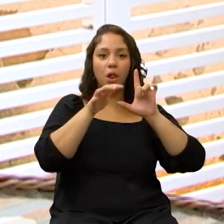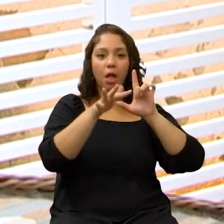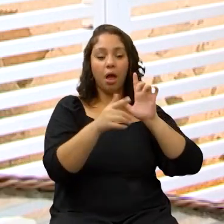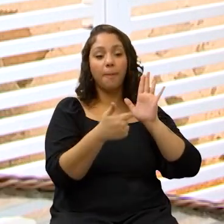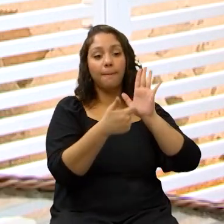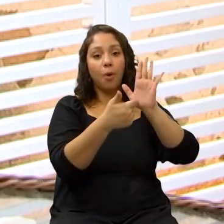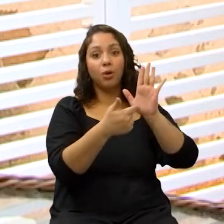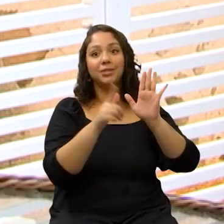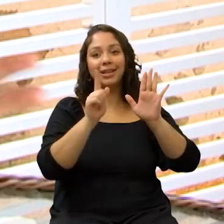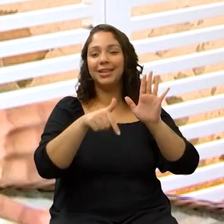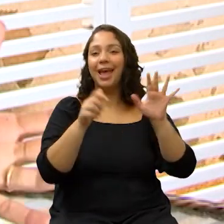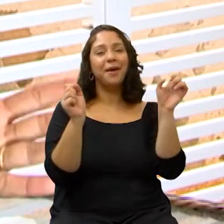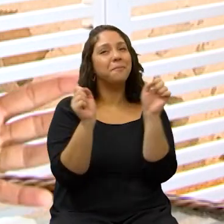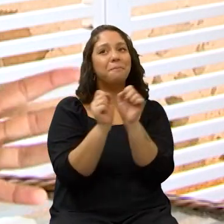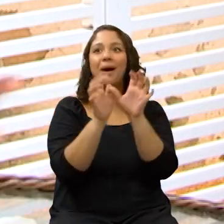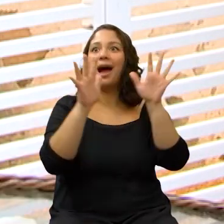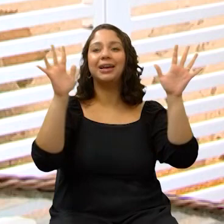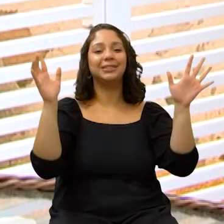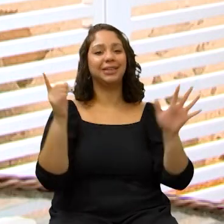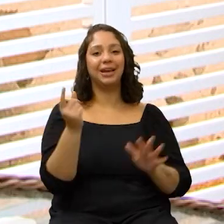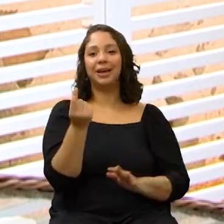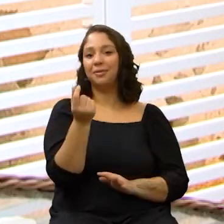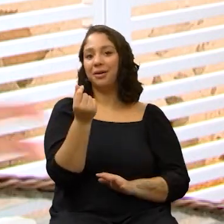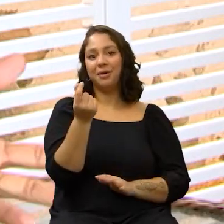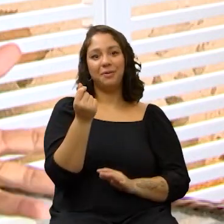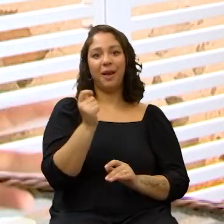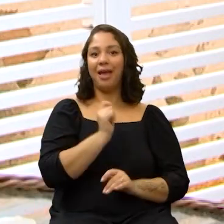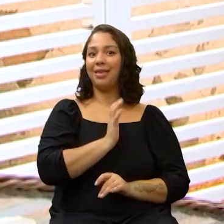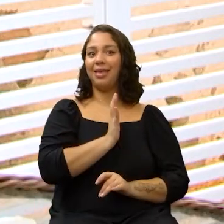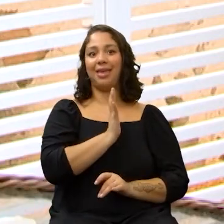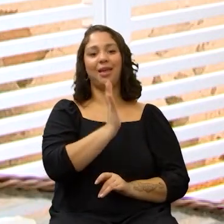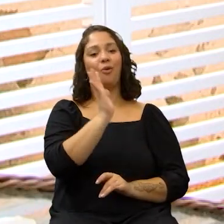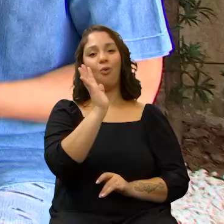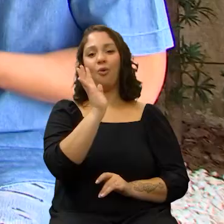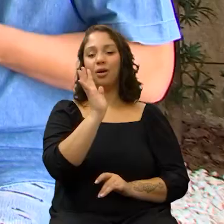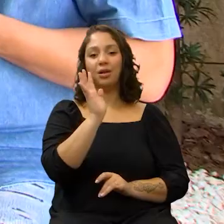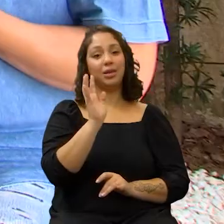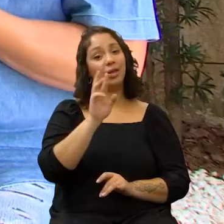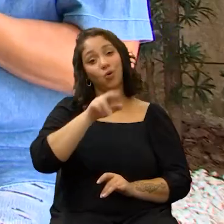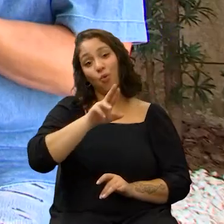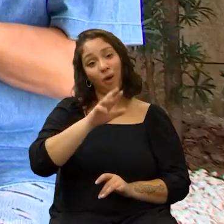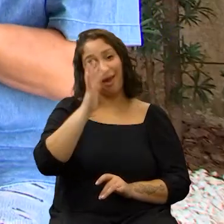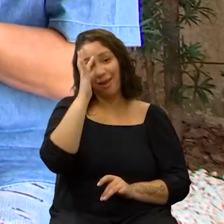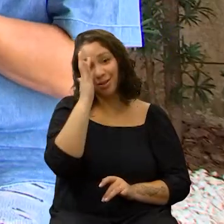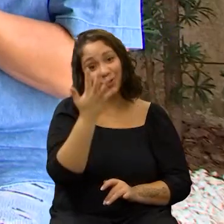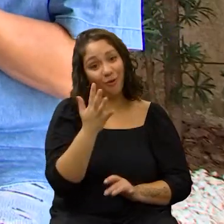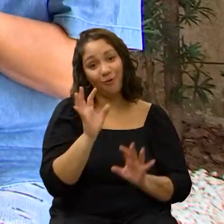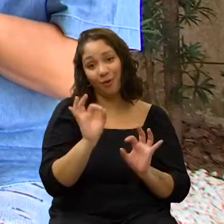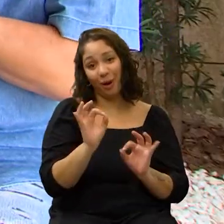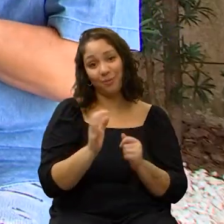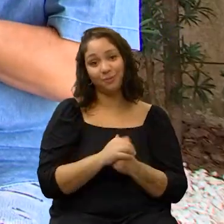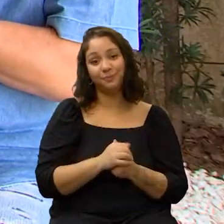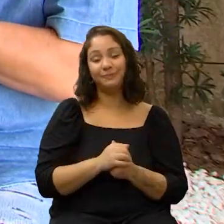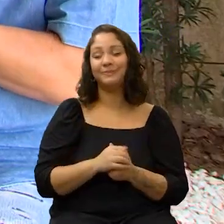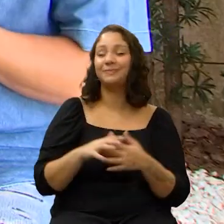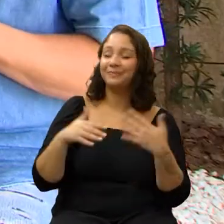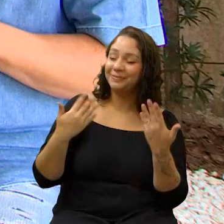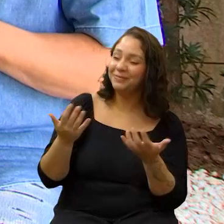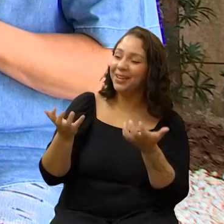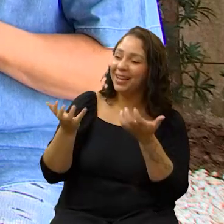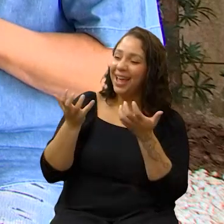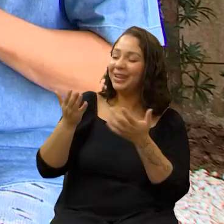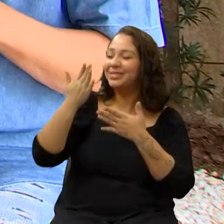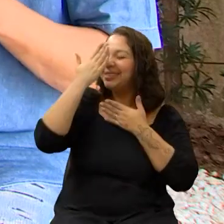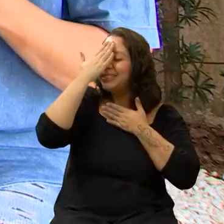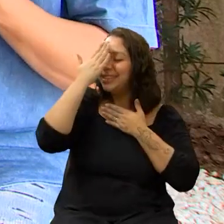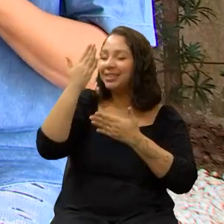costumam apresentar como fórmula mágica para o enriquecimento, e que não são, a gente sabe que não são. Professor, eu quero agradecer a participação, né,